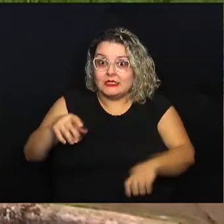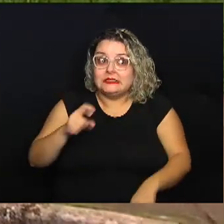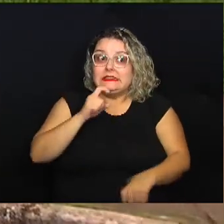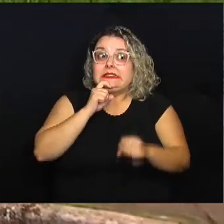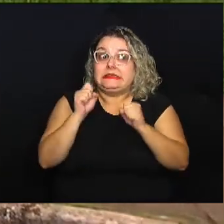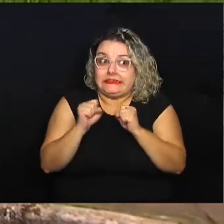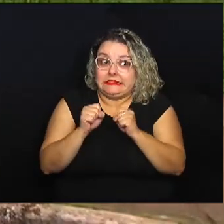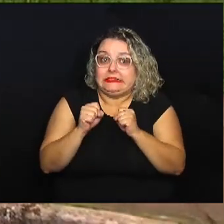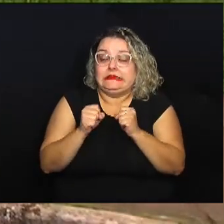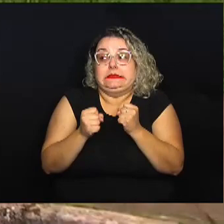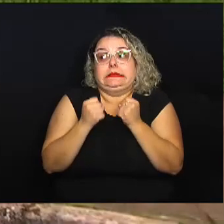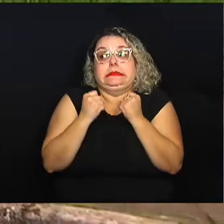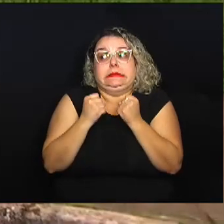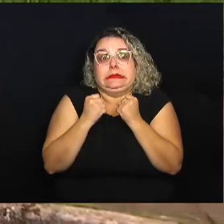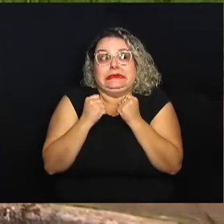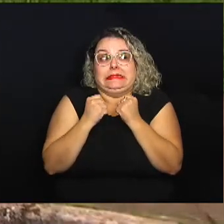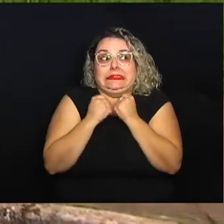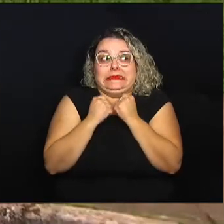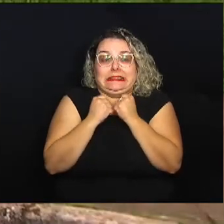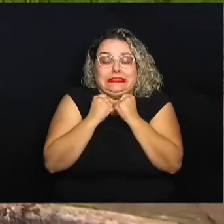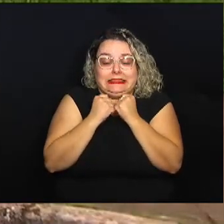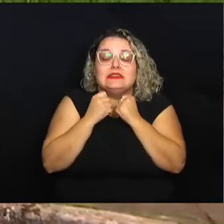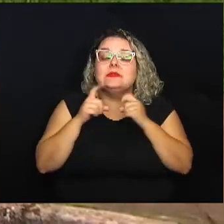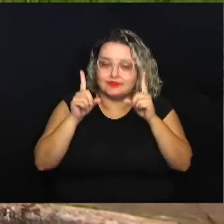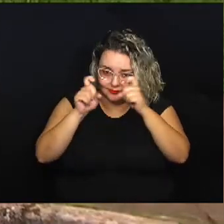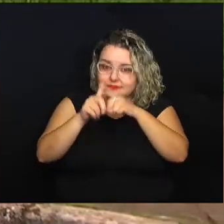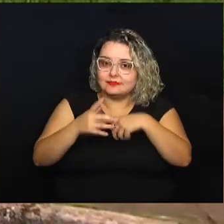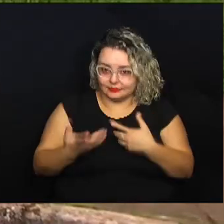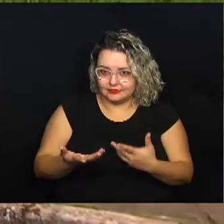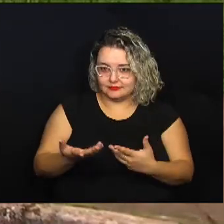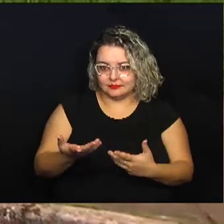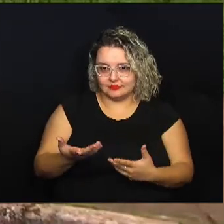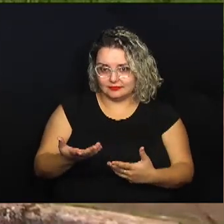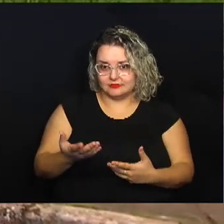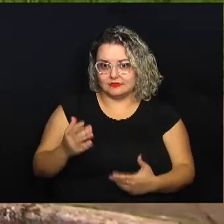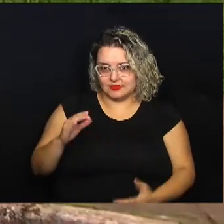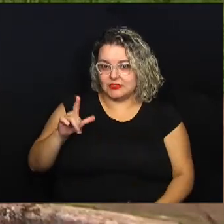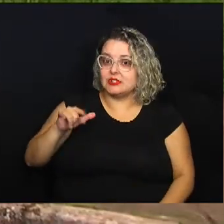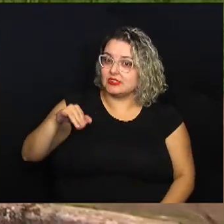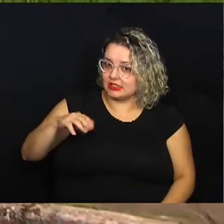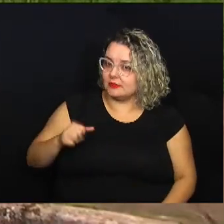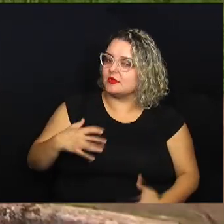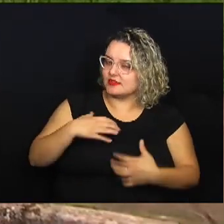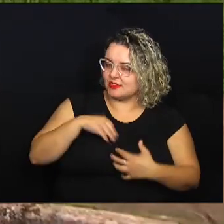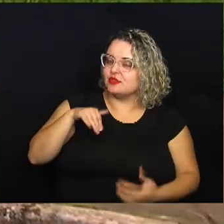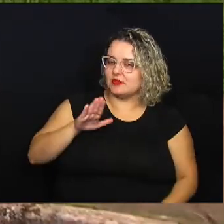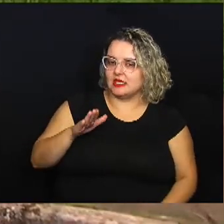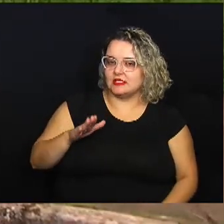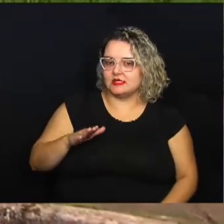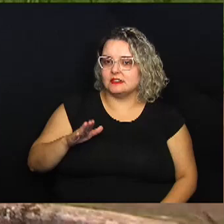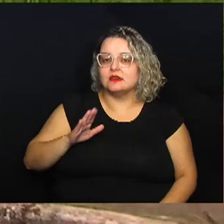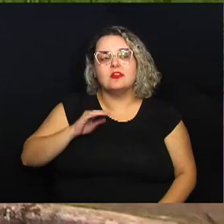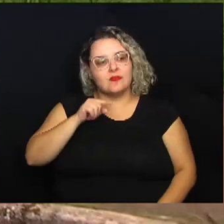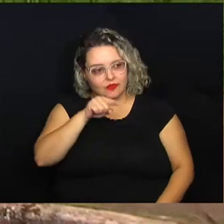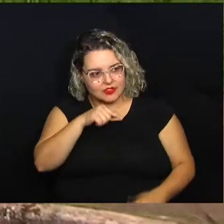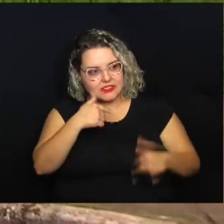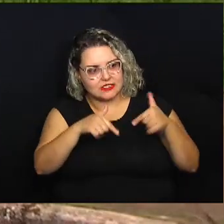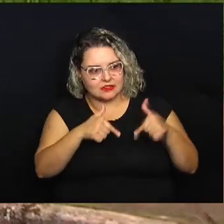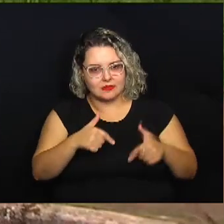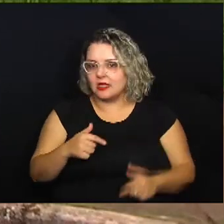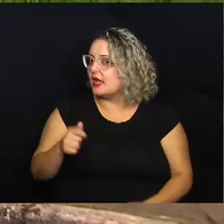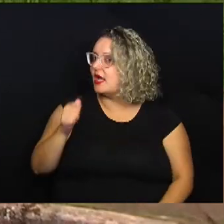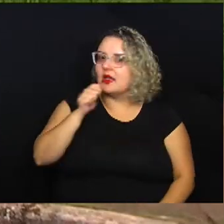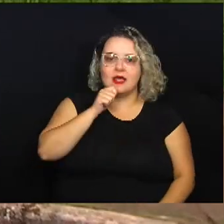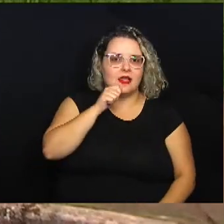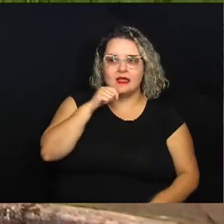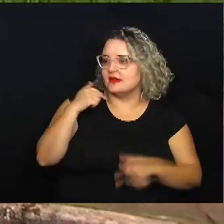Então foi essa dificuldade, assim, mais nessa questão de clima que eu senti. Você já trabalha? Não